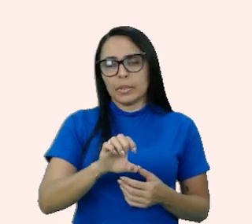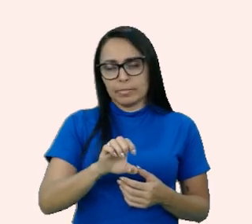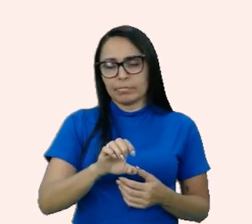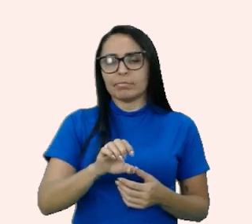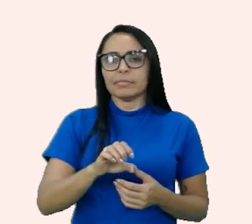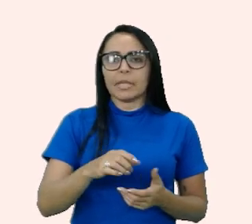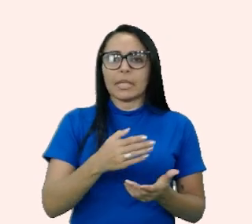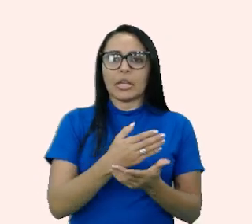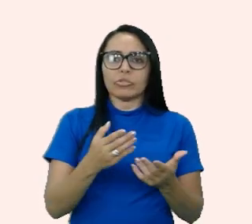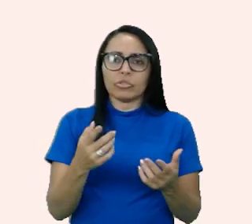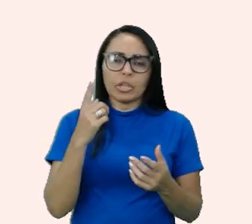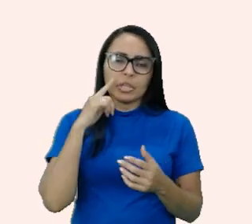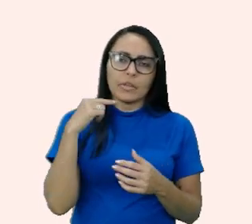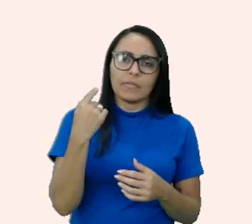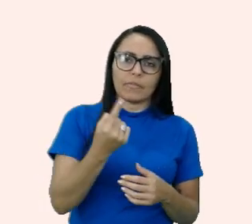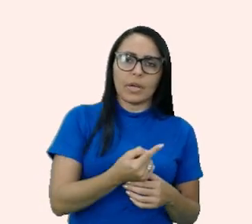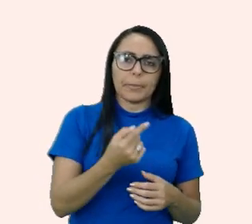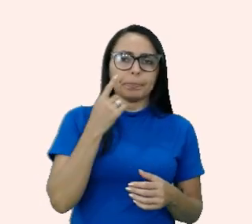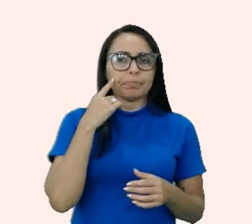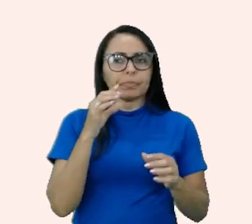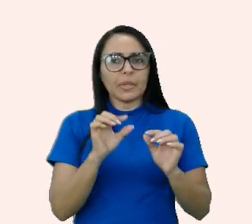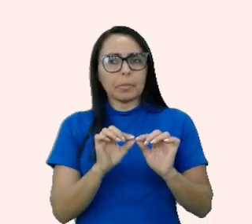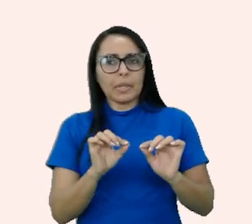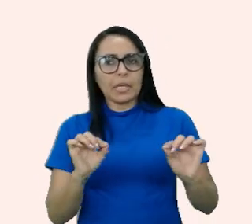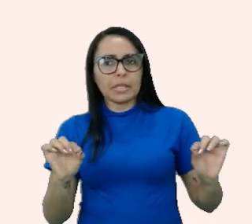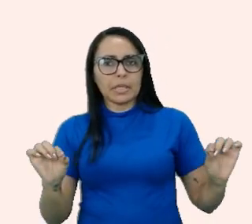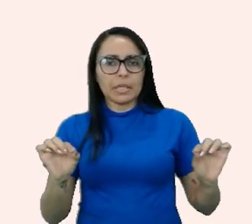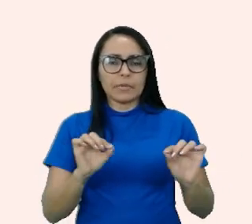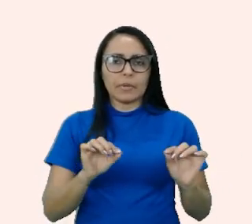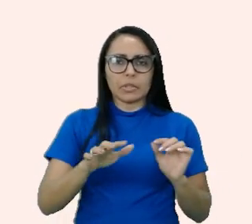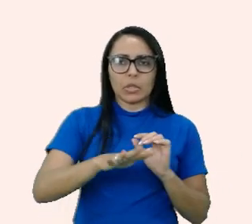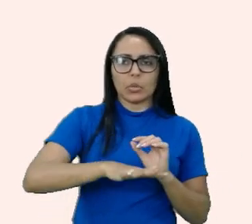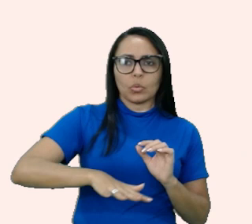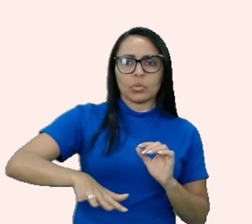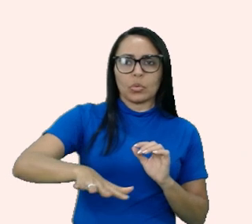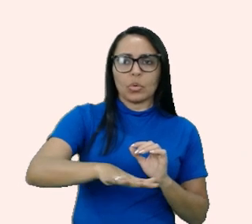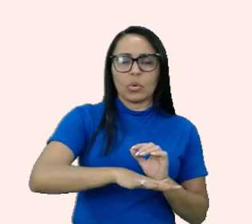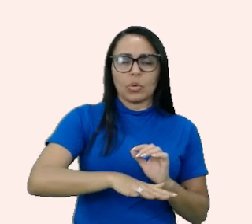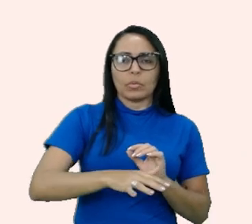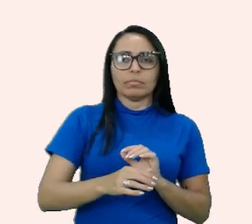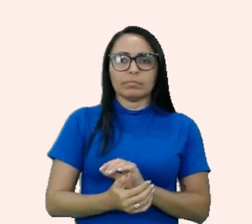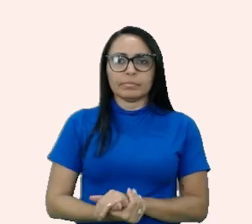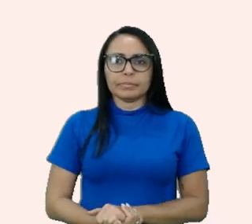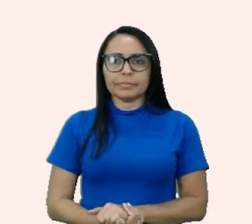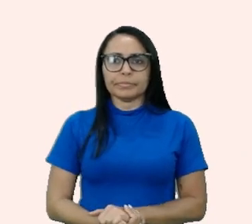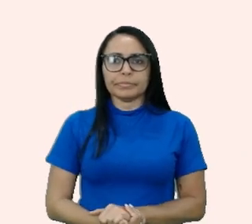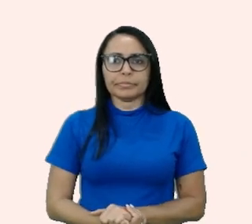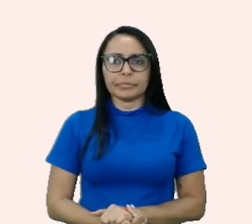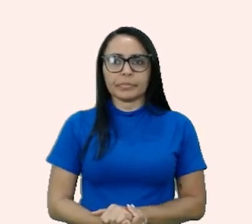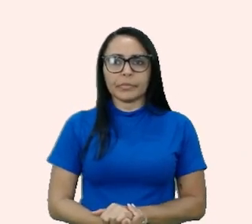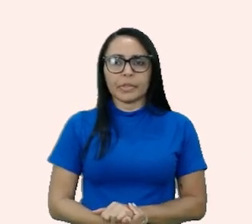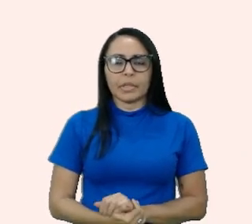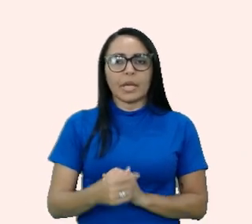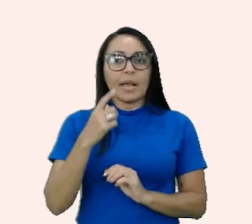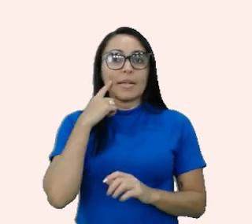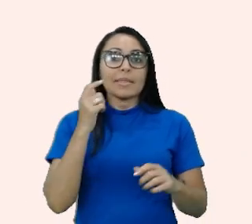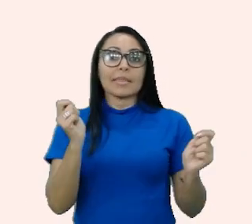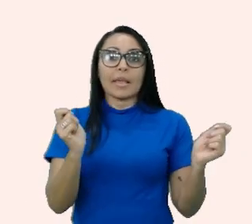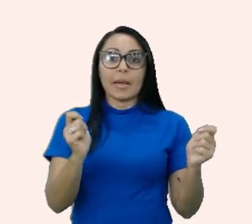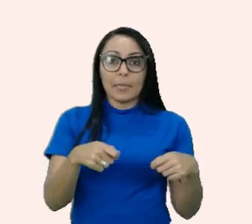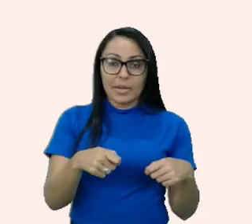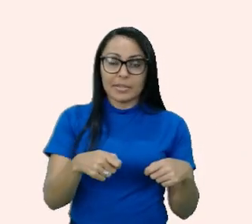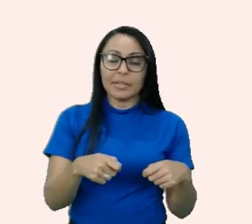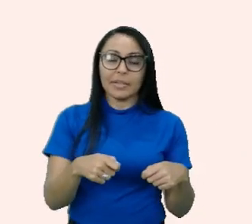que a gente vai medir aí em sólidos geométricos, ok? Observe que